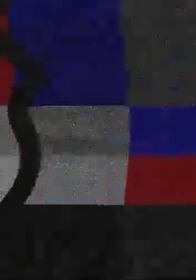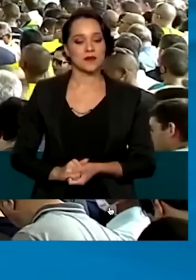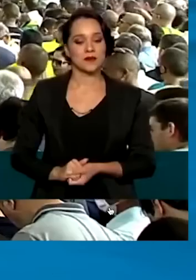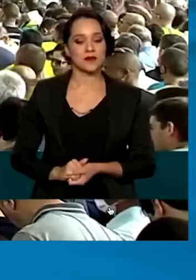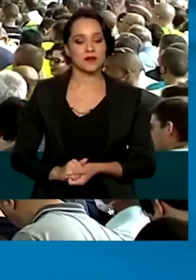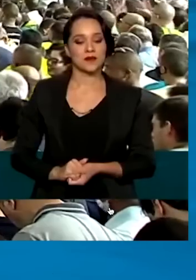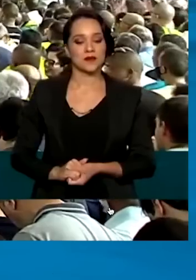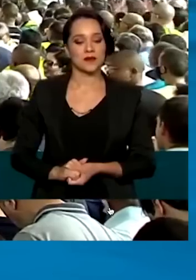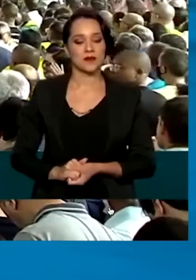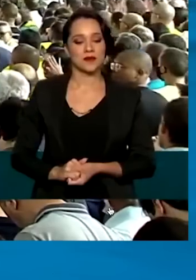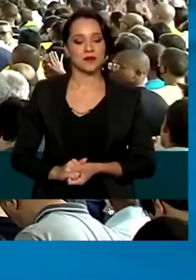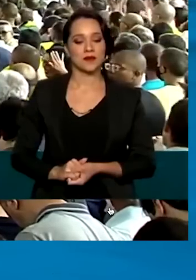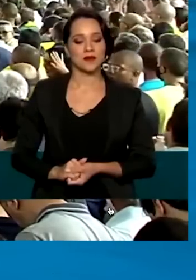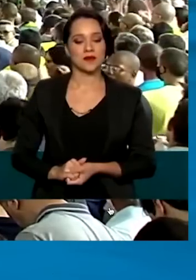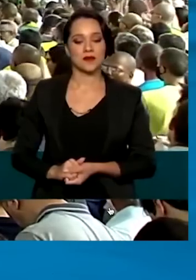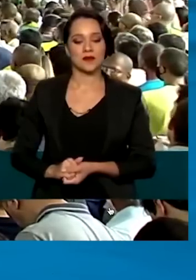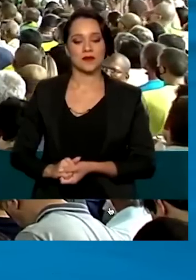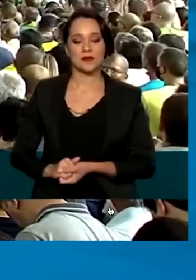sabia?